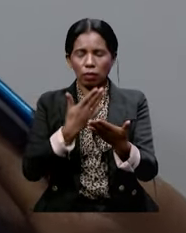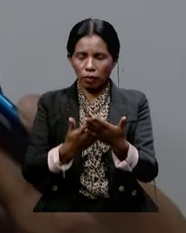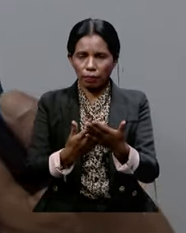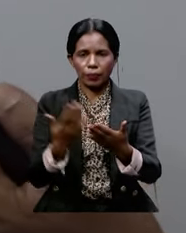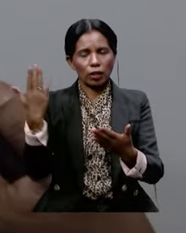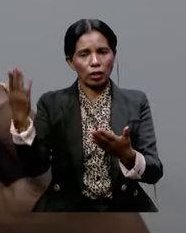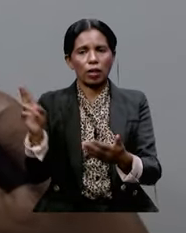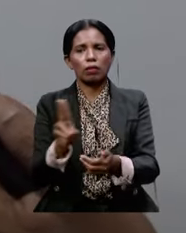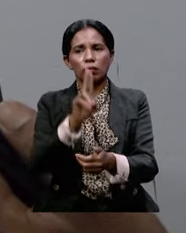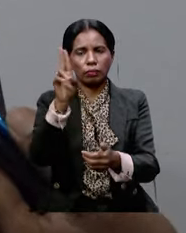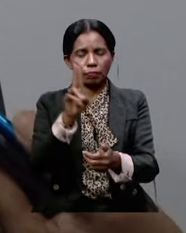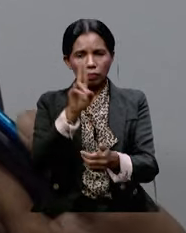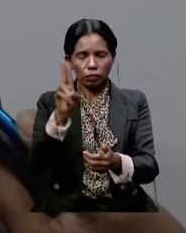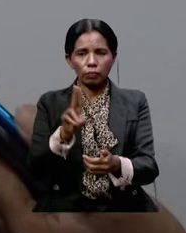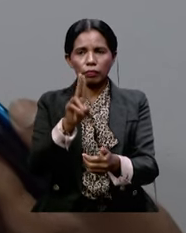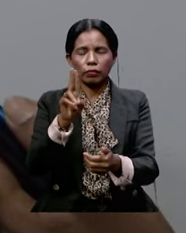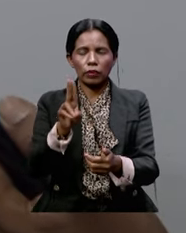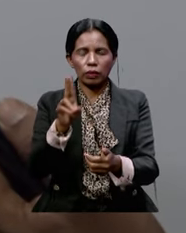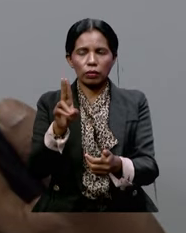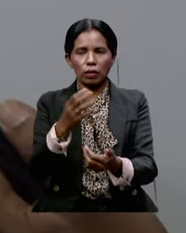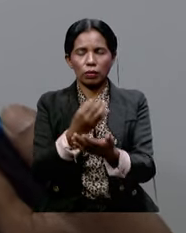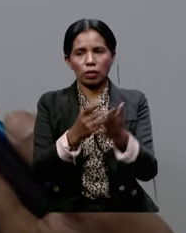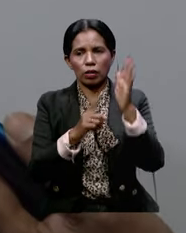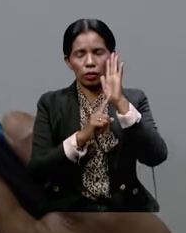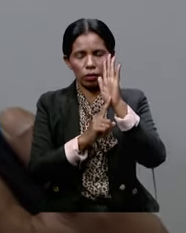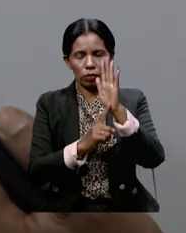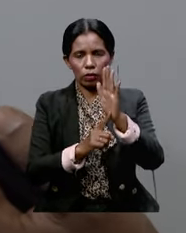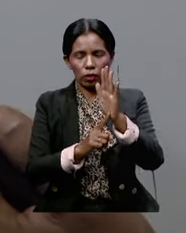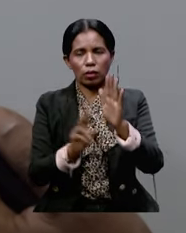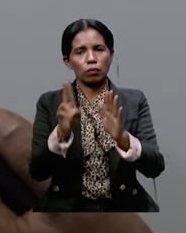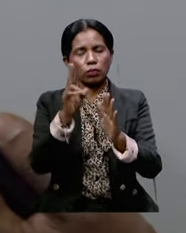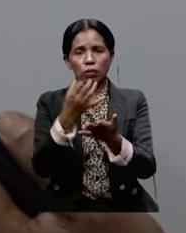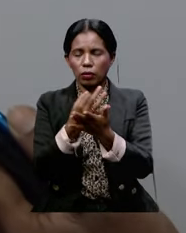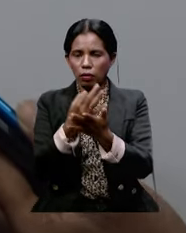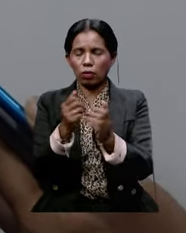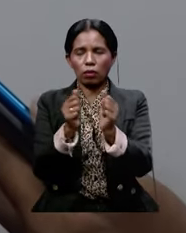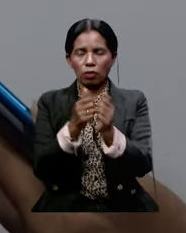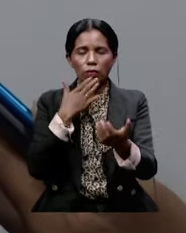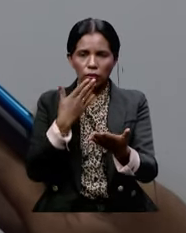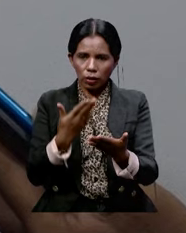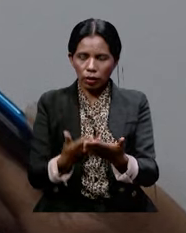execução, a transparência, a gestão,